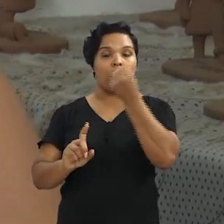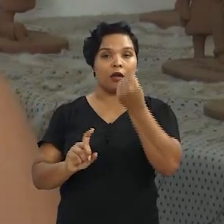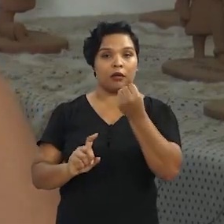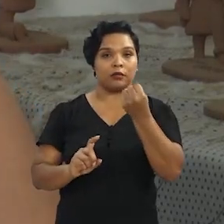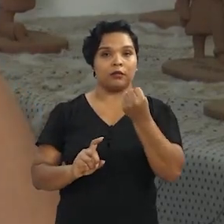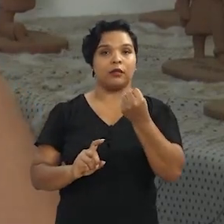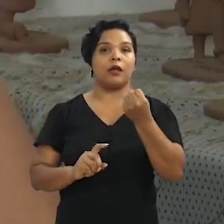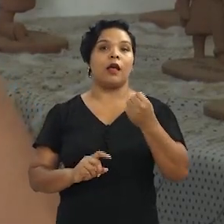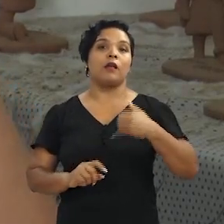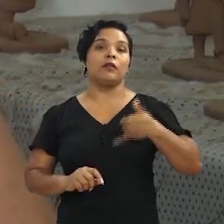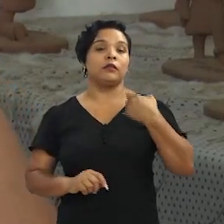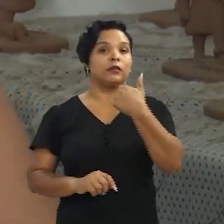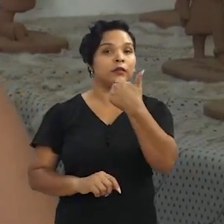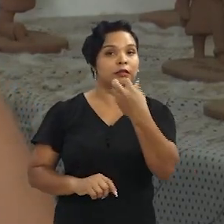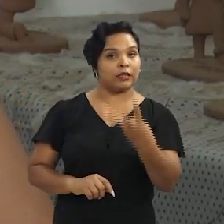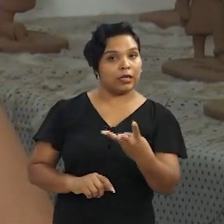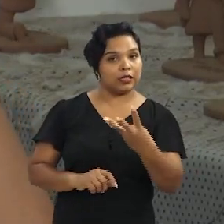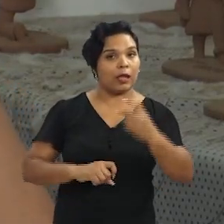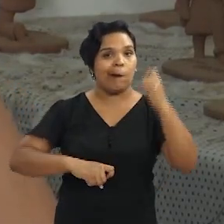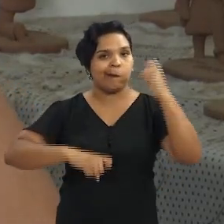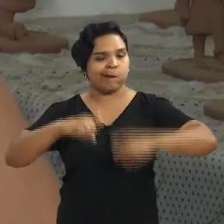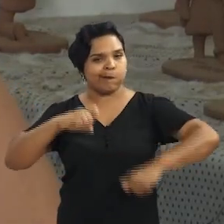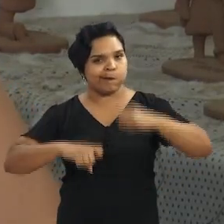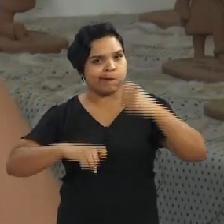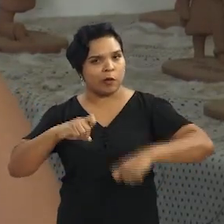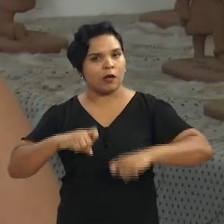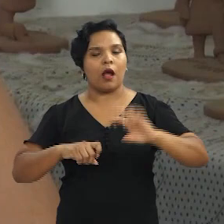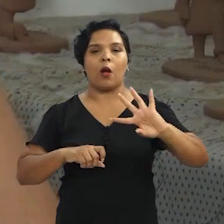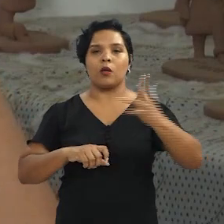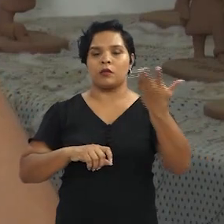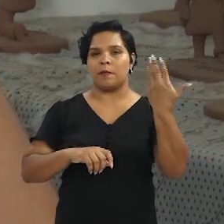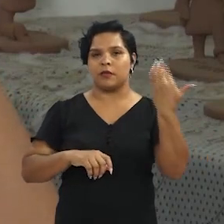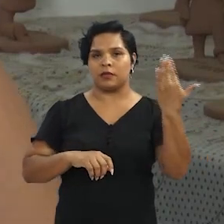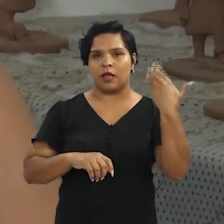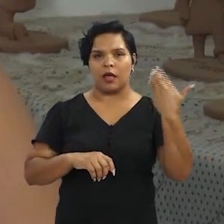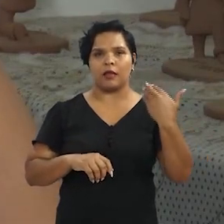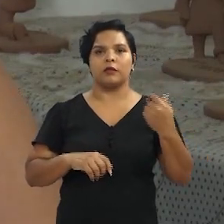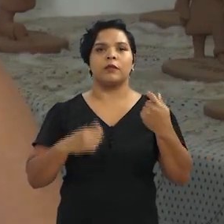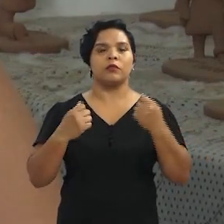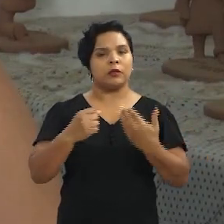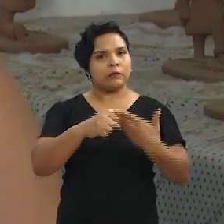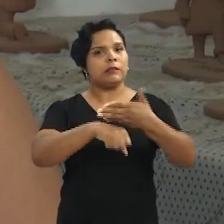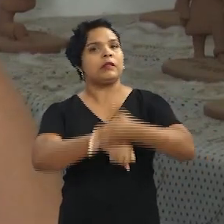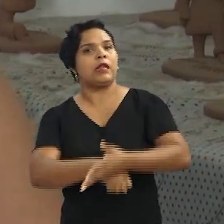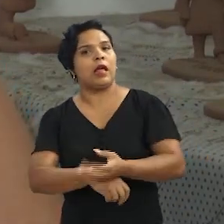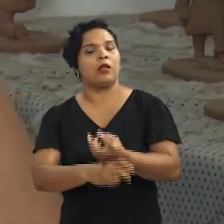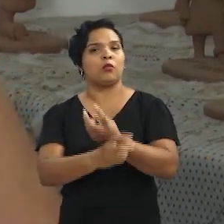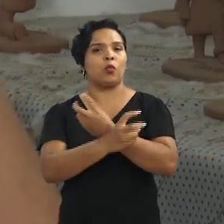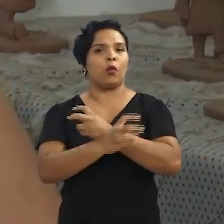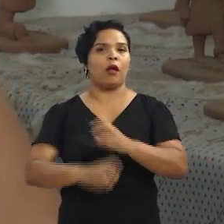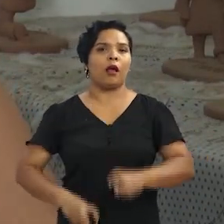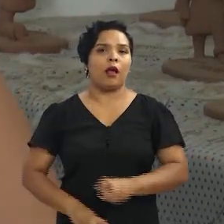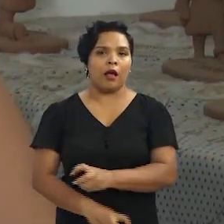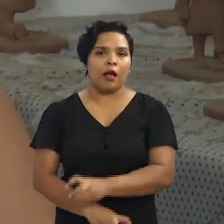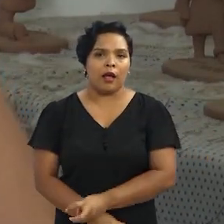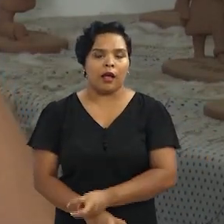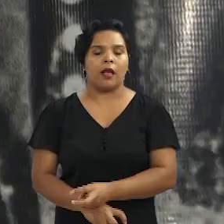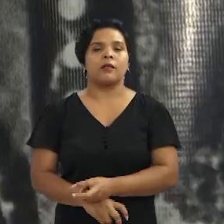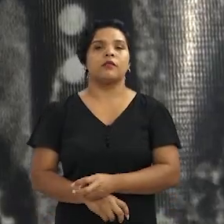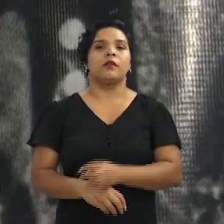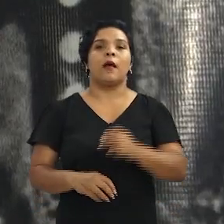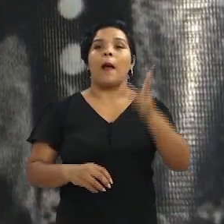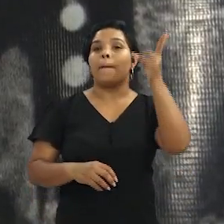ela foi raptada por Zé Serena aos 13 anos, vítima de um abuso sexual e teve que entrar no cangaço à